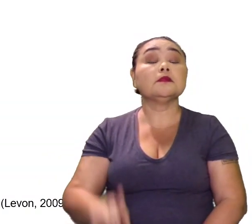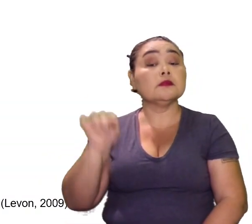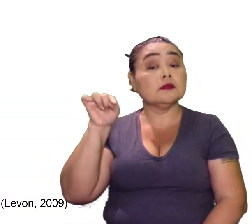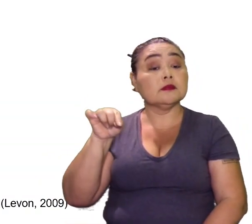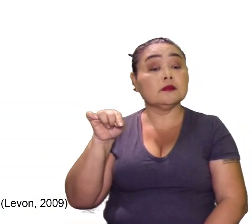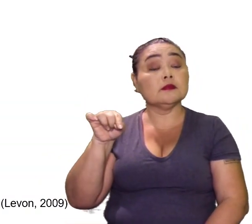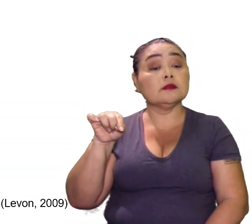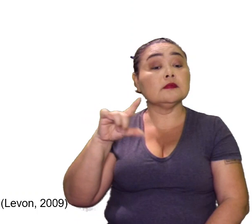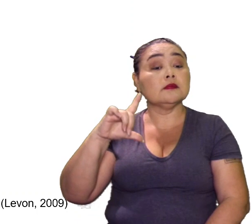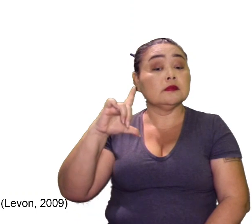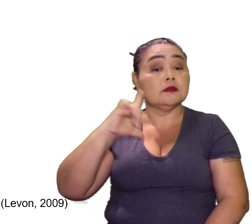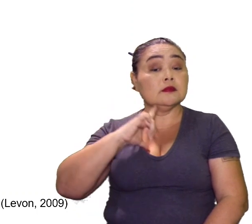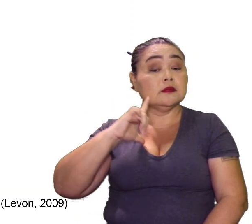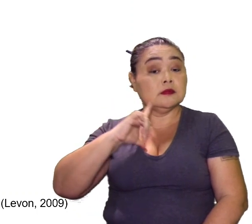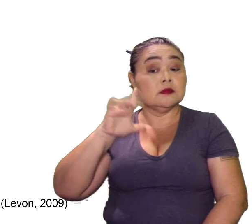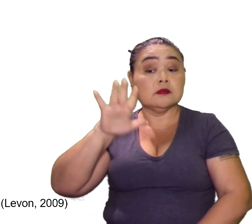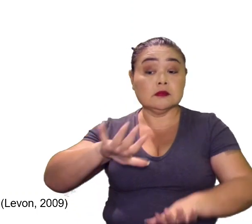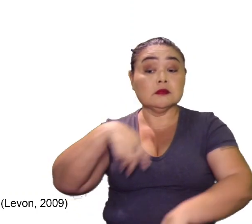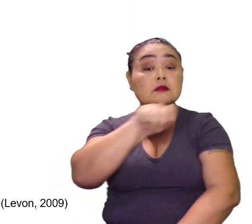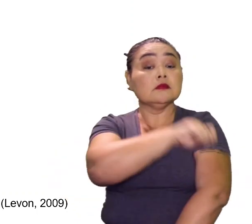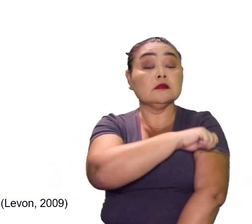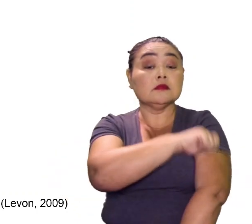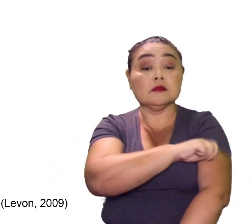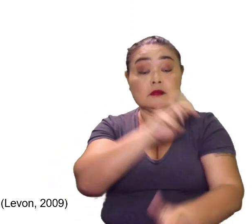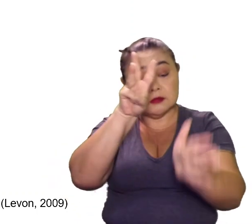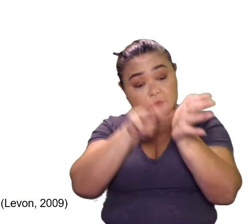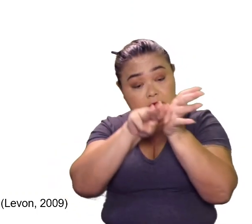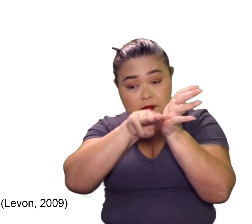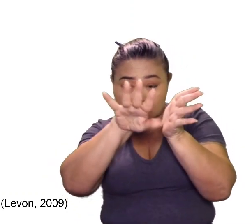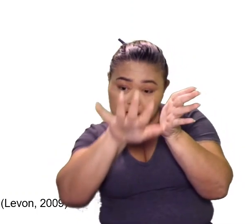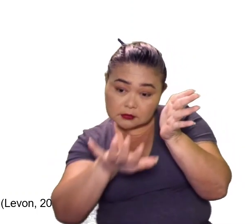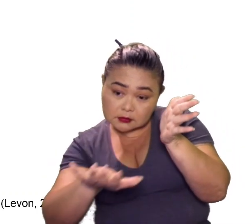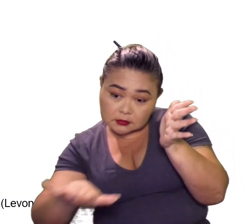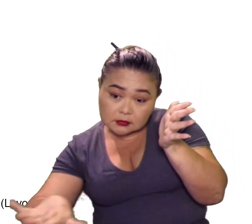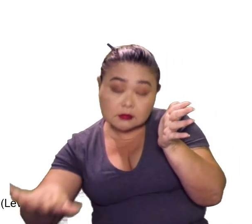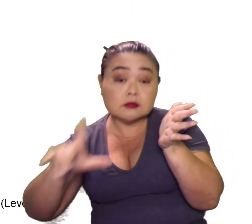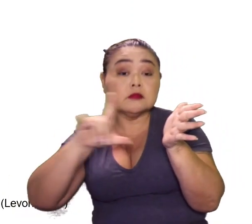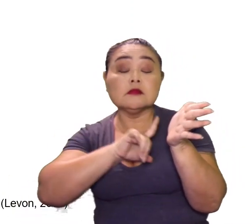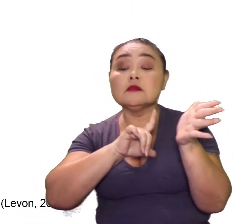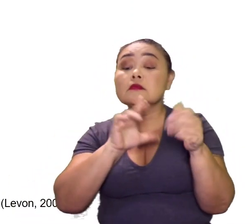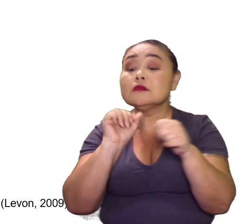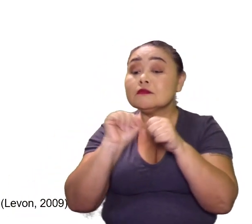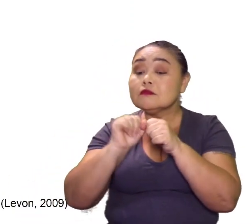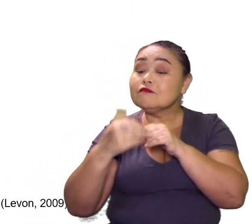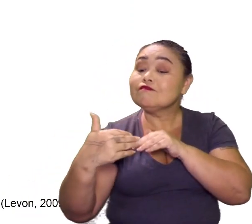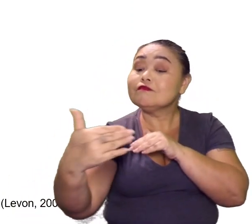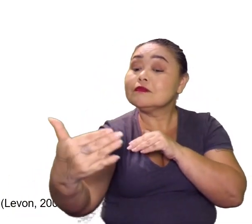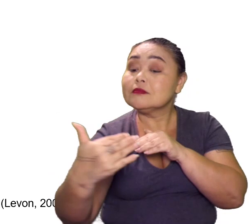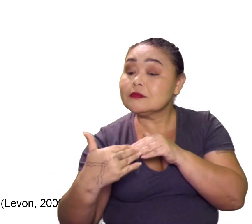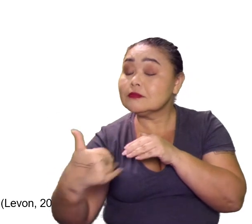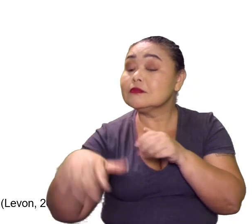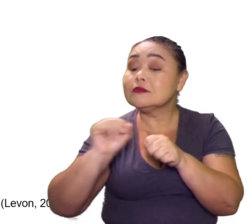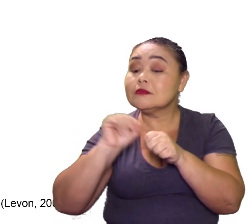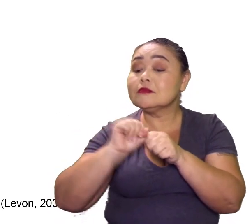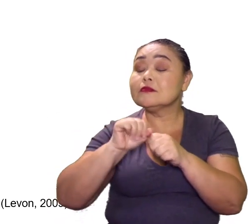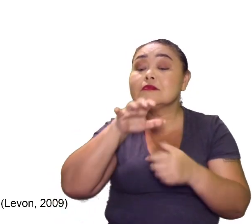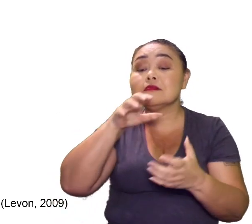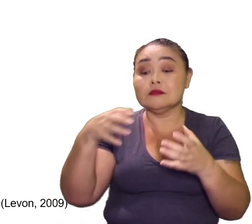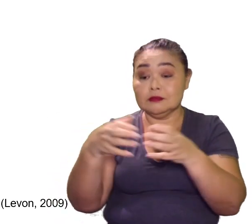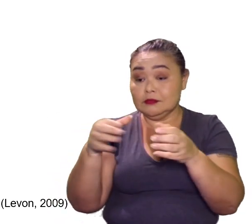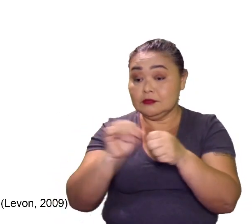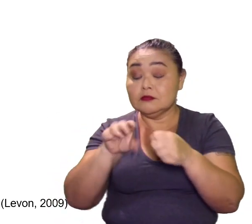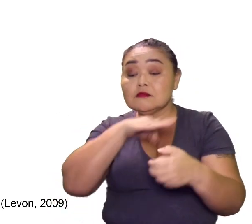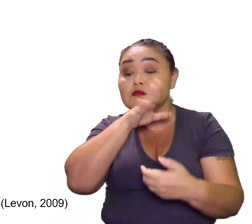Inclusive, Jorge, a gente tem alunos ali do Baixo Madeira, né, que convivem com algumas espécies, inclusive essa região ali do